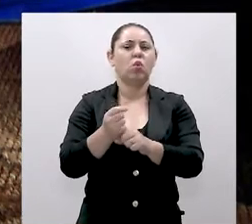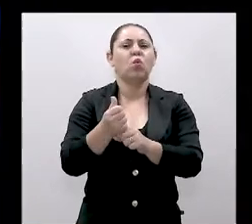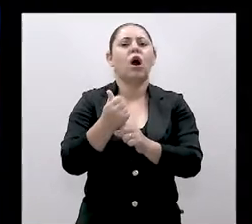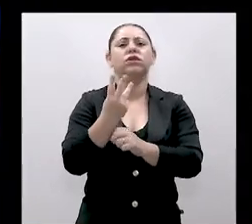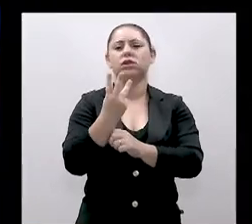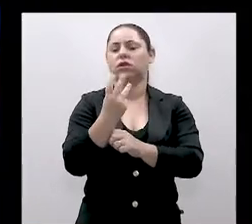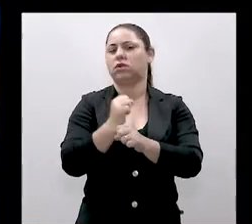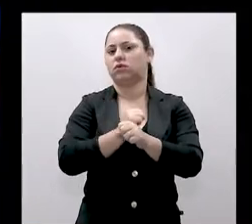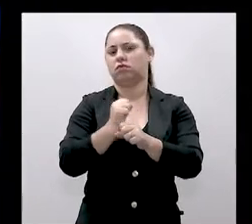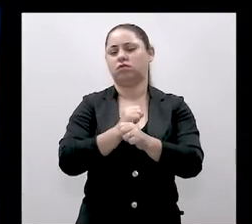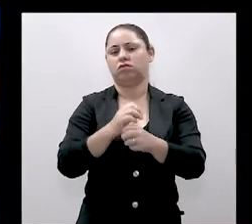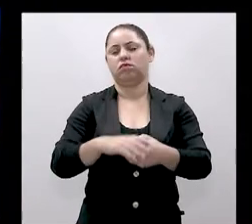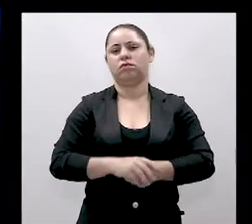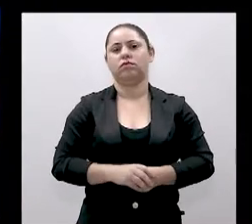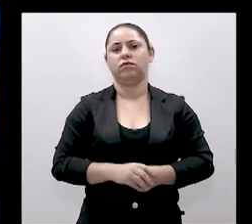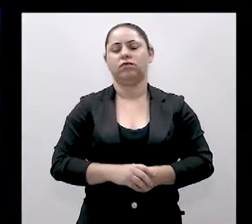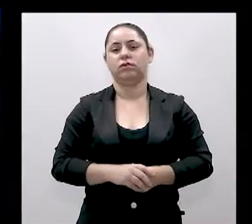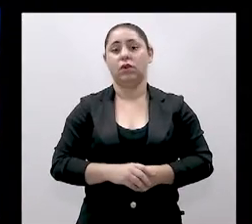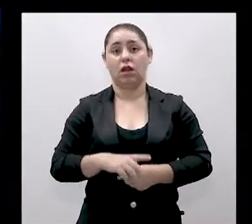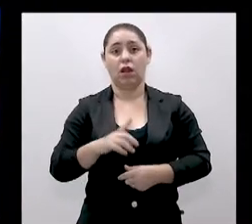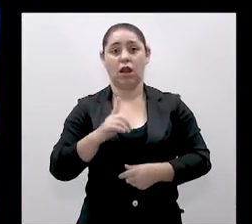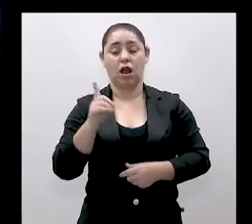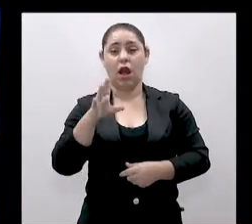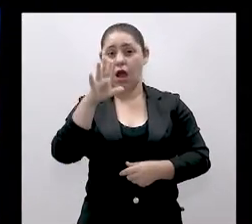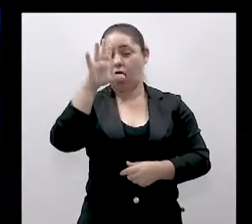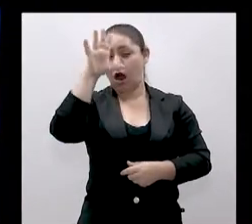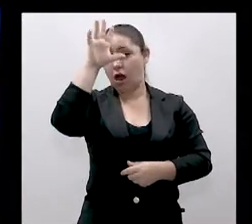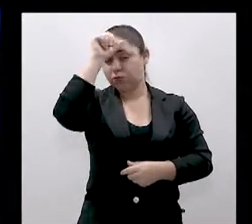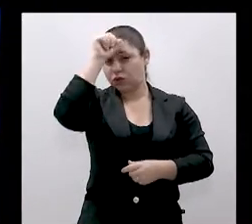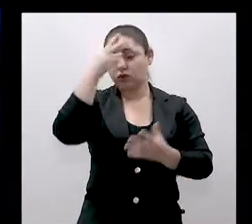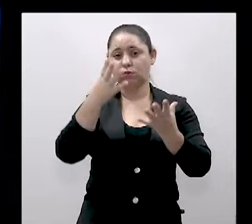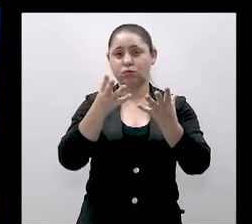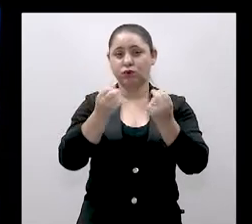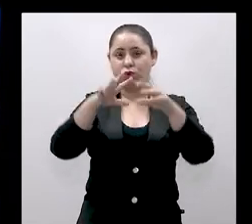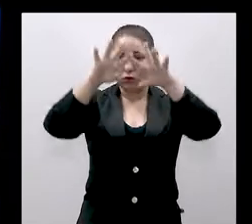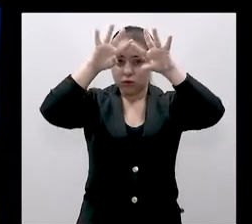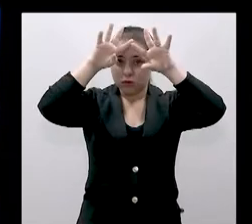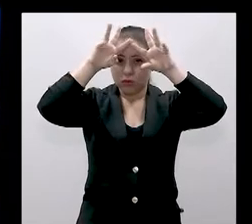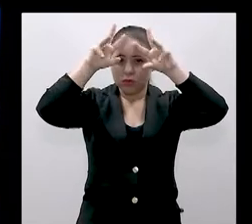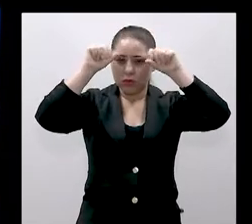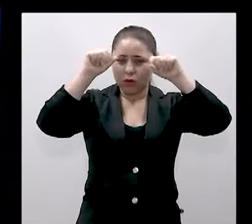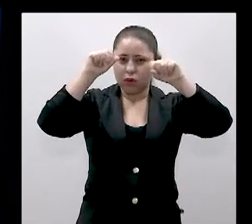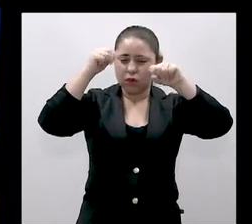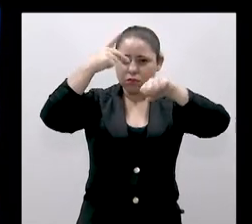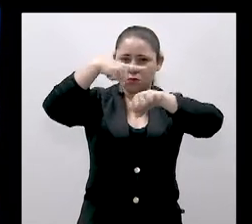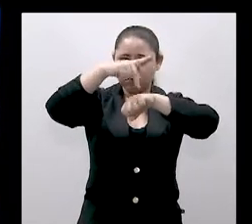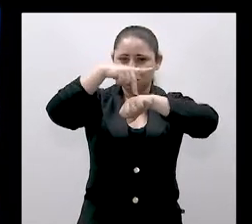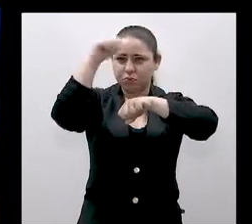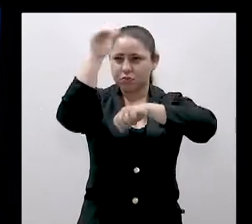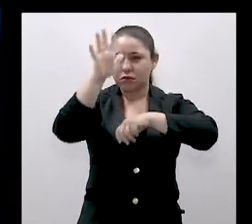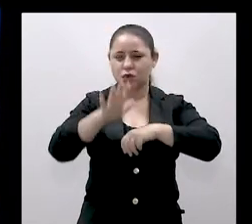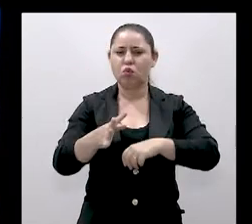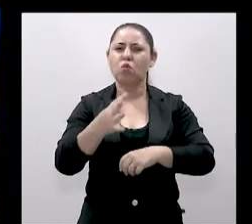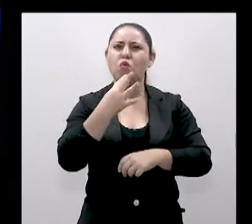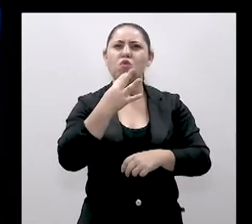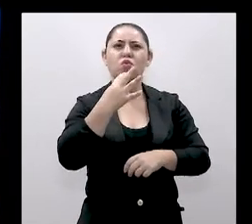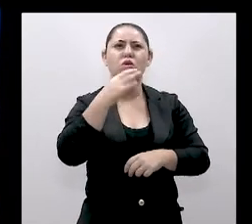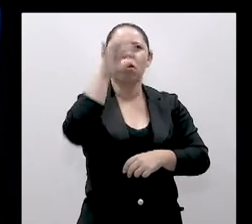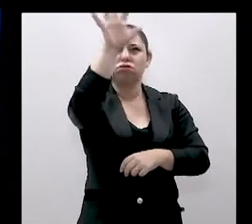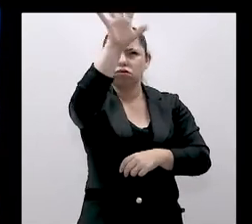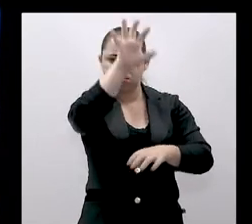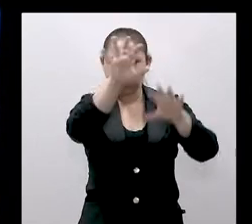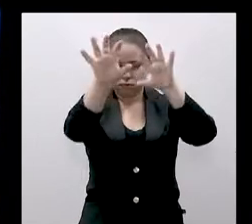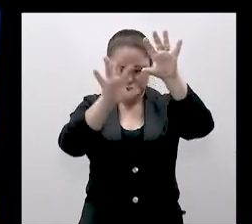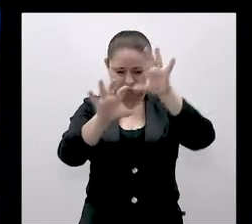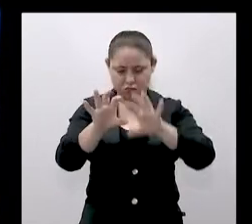as três anos EA Holanda me ensinou uma como eu aprendi muito na Amazônia e no nordeste a versão brasileira que posso dizer para você vem hoje eu conheço o Brasil